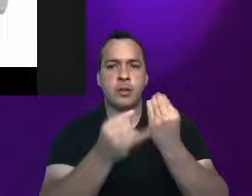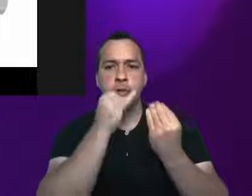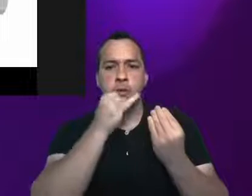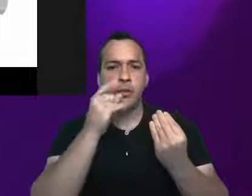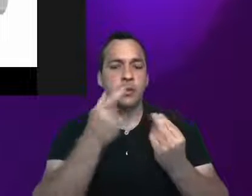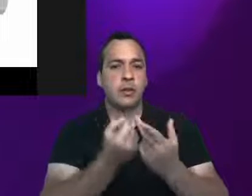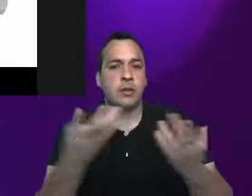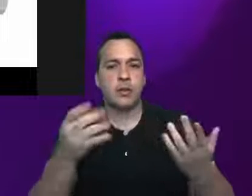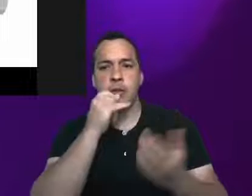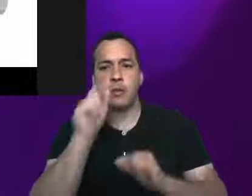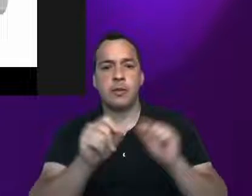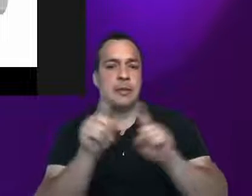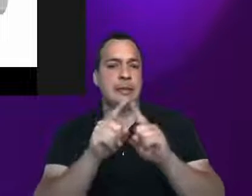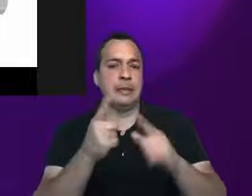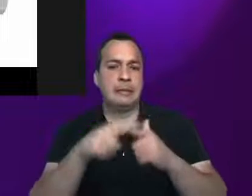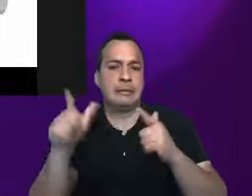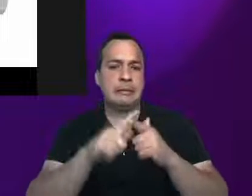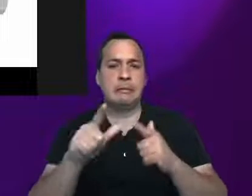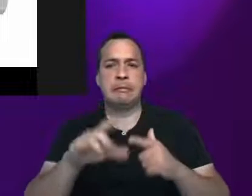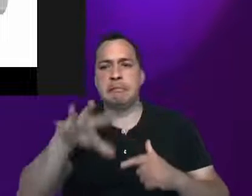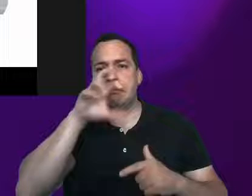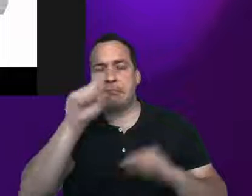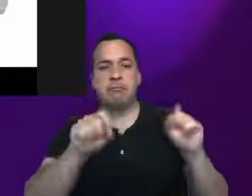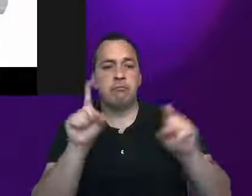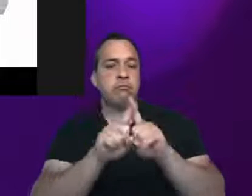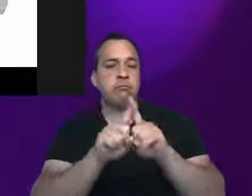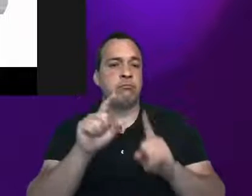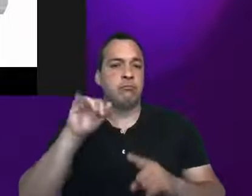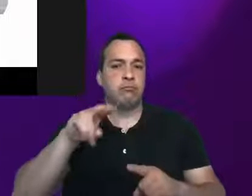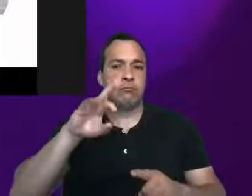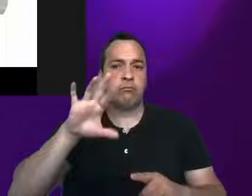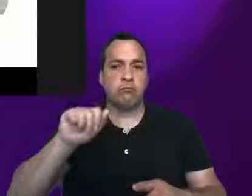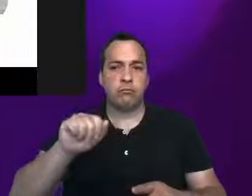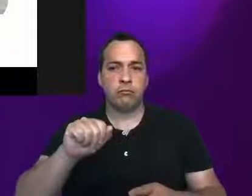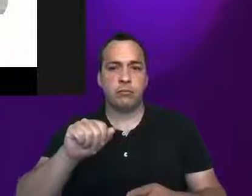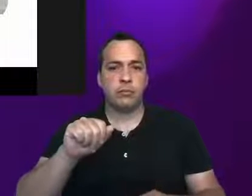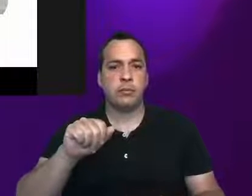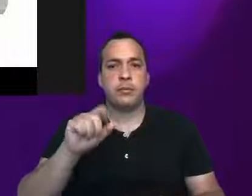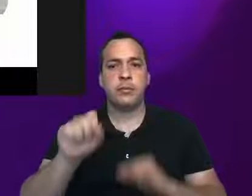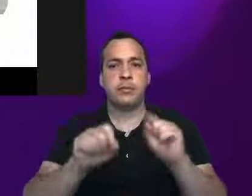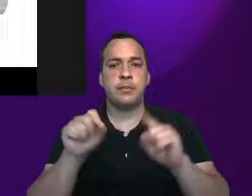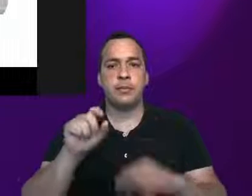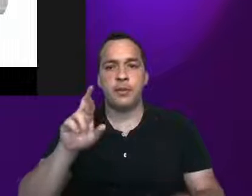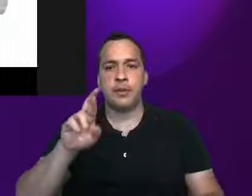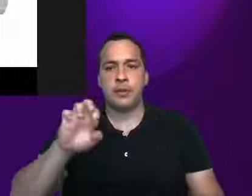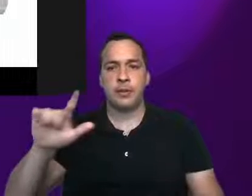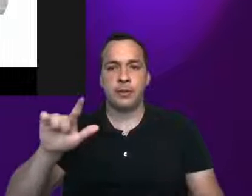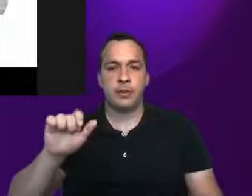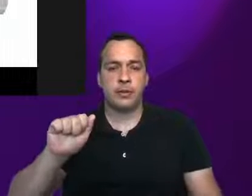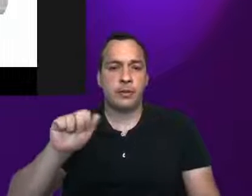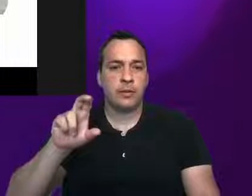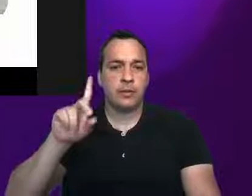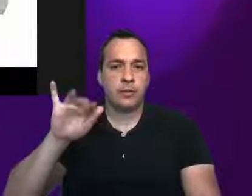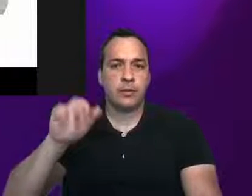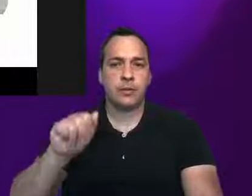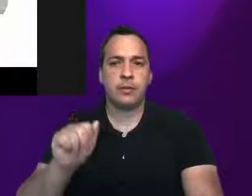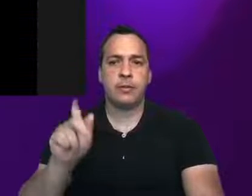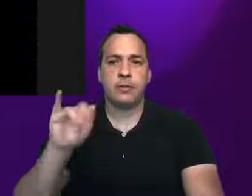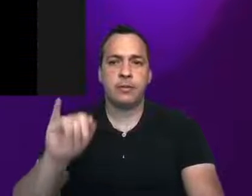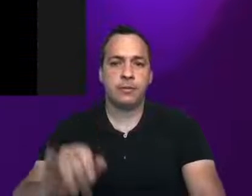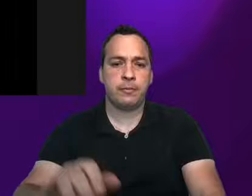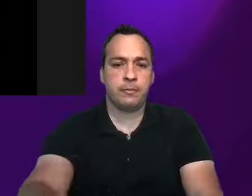de desconforto respiratório, em pacientes com injúria renal aguda, como a congestão sistêmica impactaria na disfunção da perfusão do